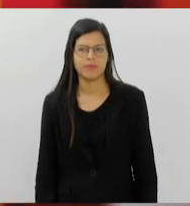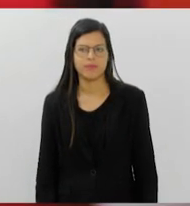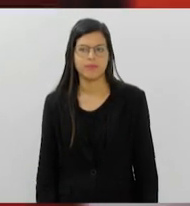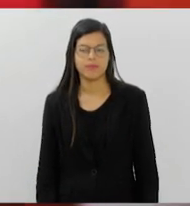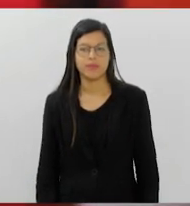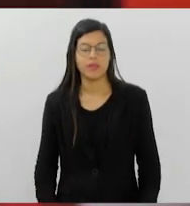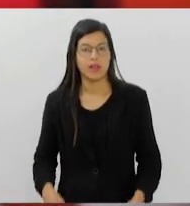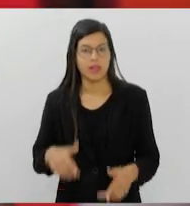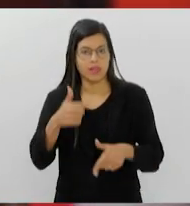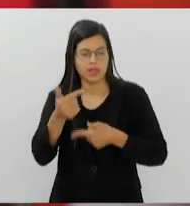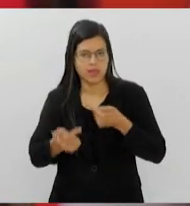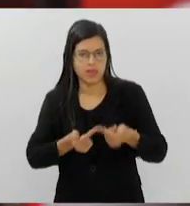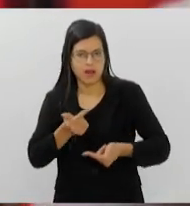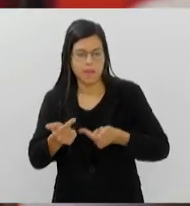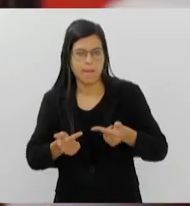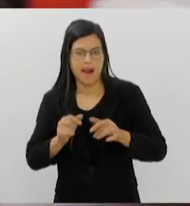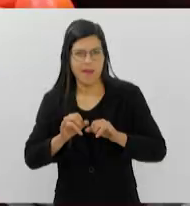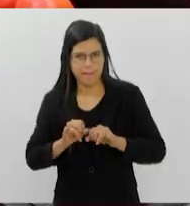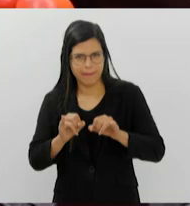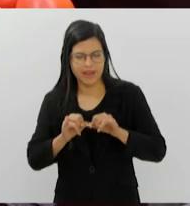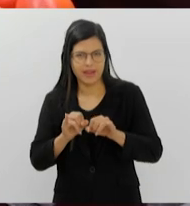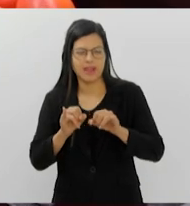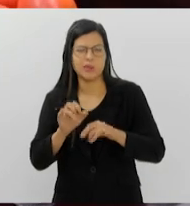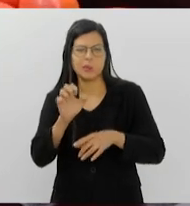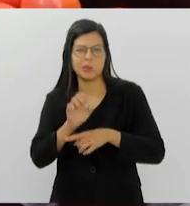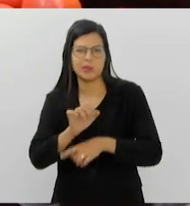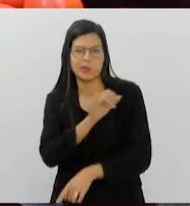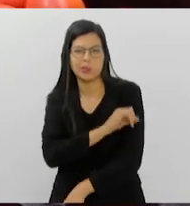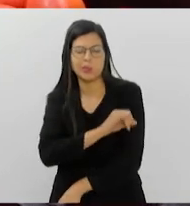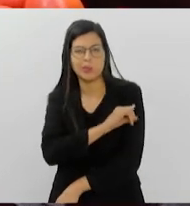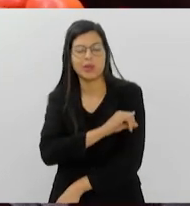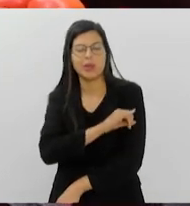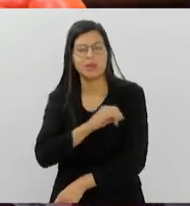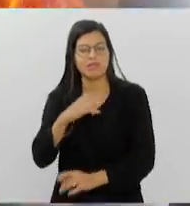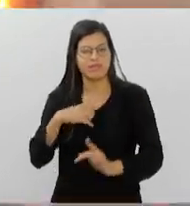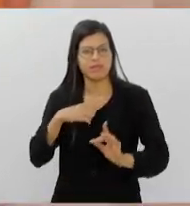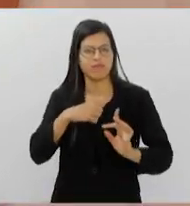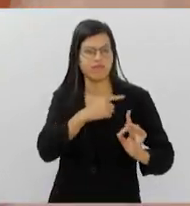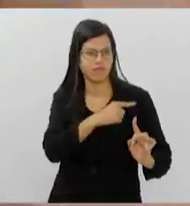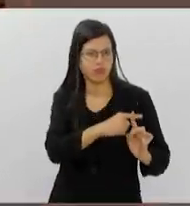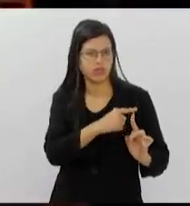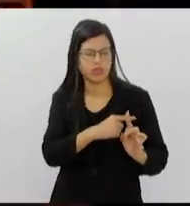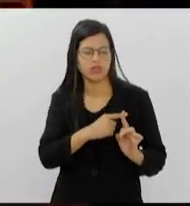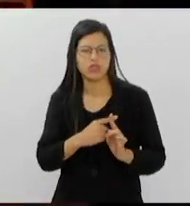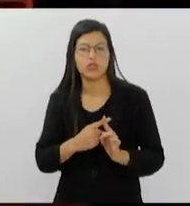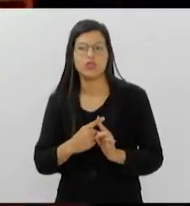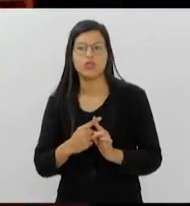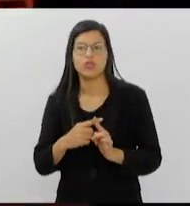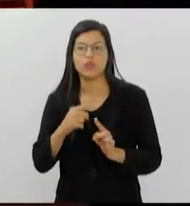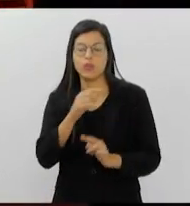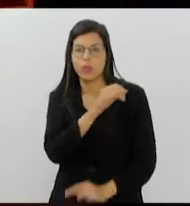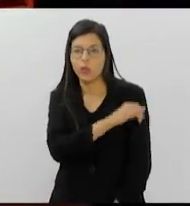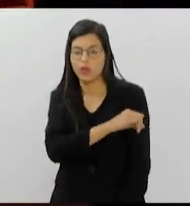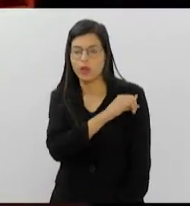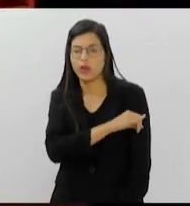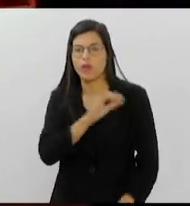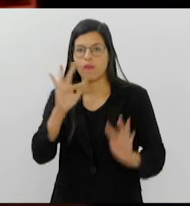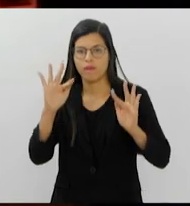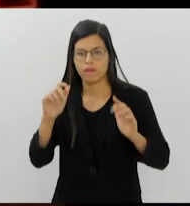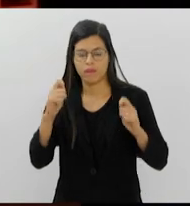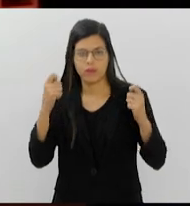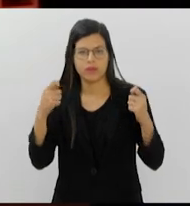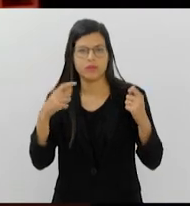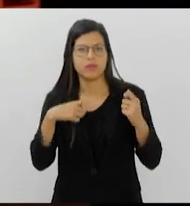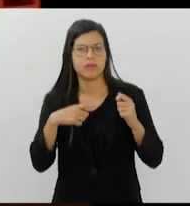Geração de empregos em supermercados no estado apresenta saldo positivo. O Rio Harp Festival tem